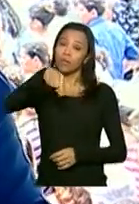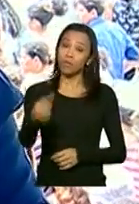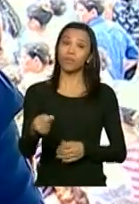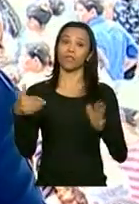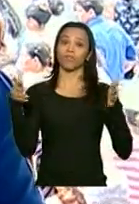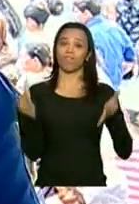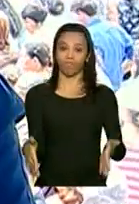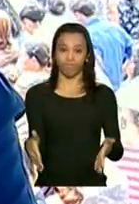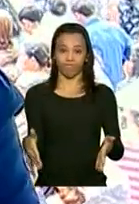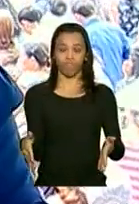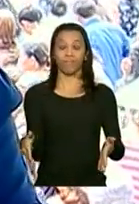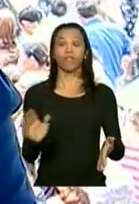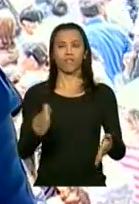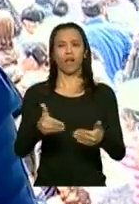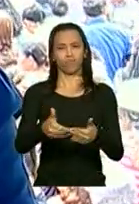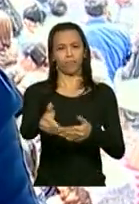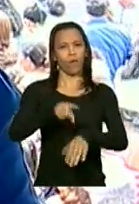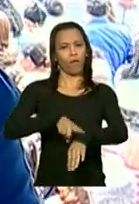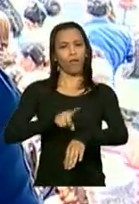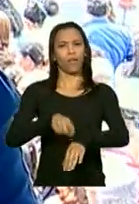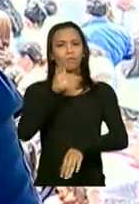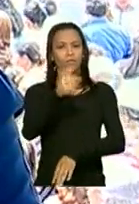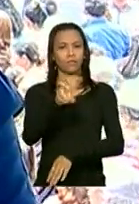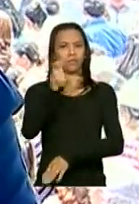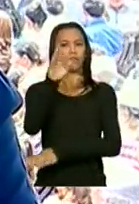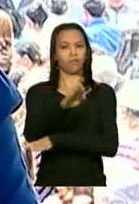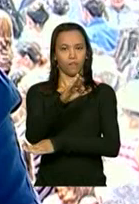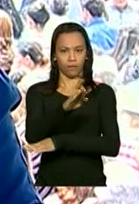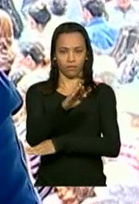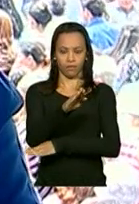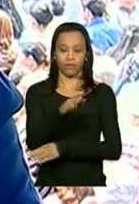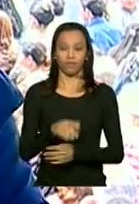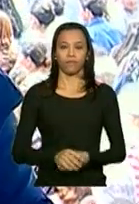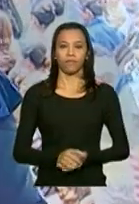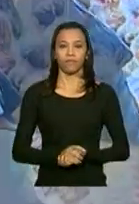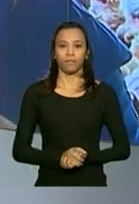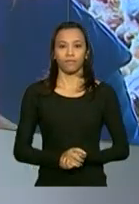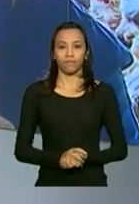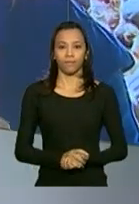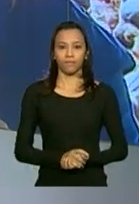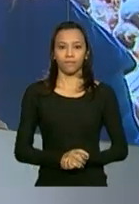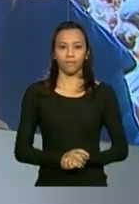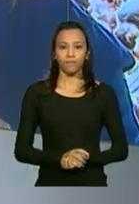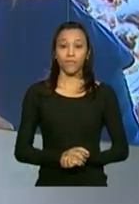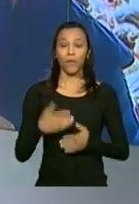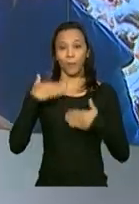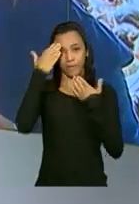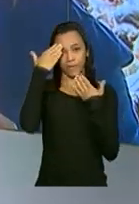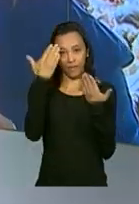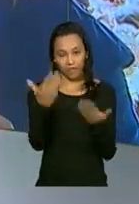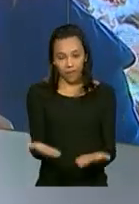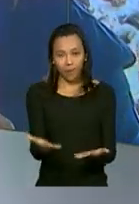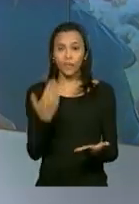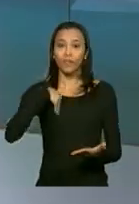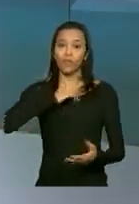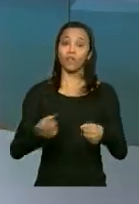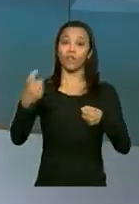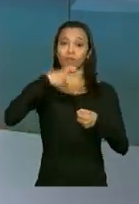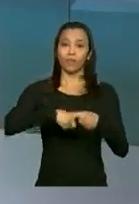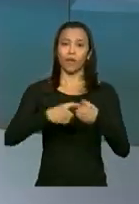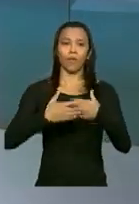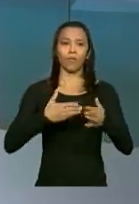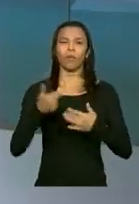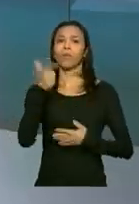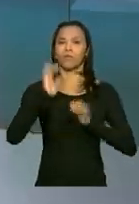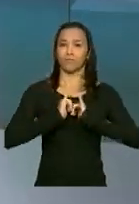enterro que inicialmente está previsto para as 5 horas da tarde Malu Obrigada Daniela e nós podemos voltar